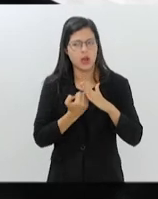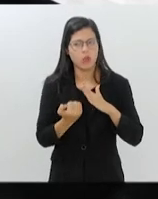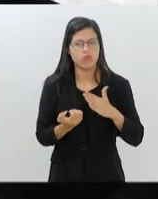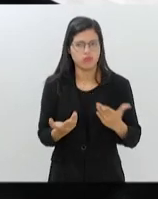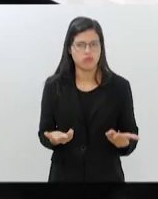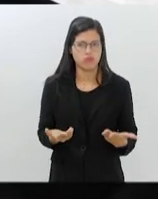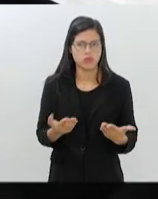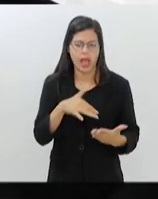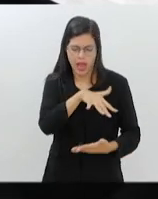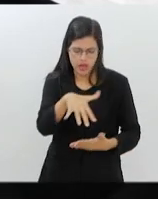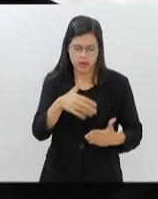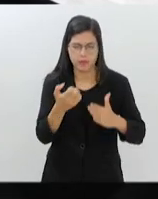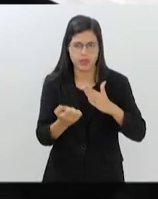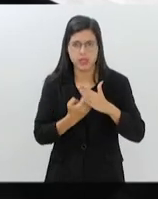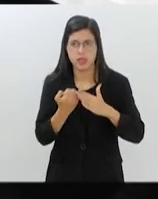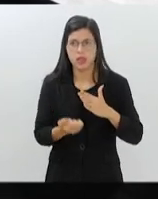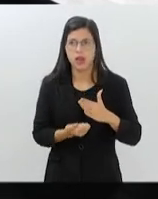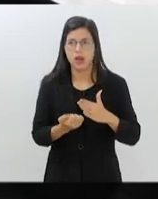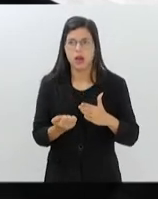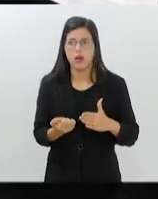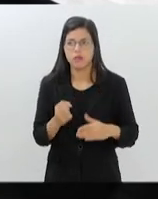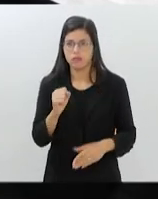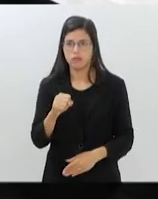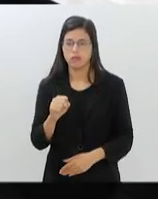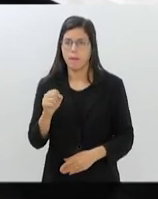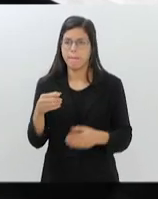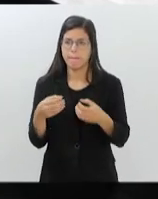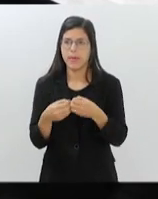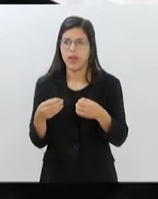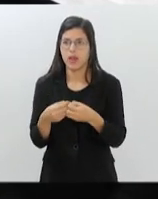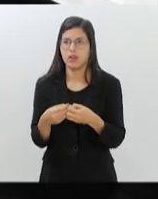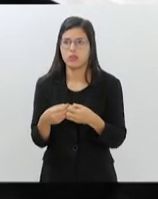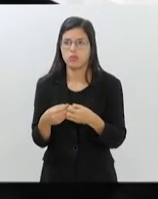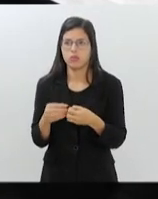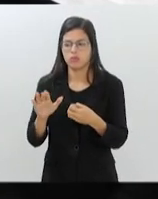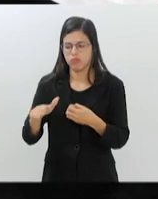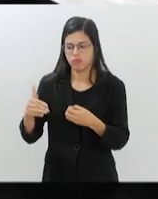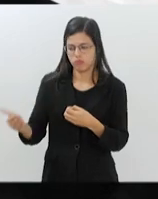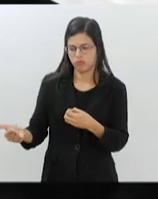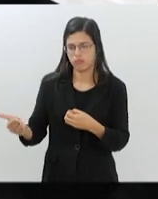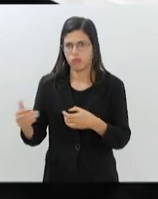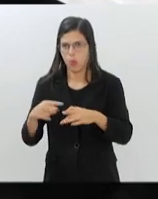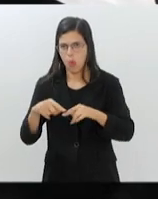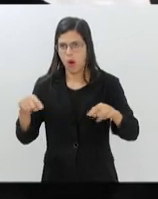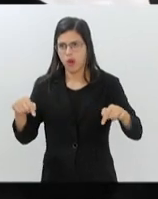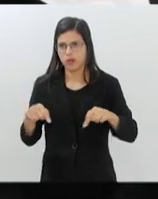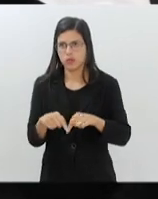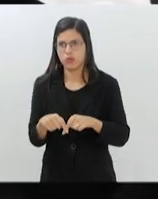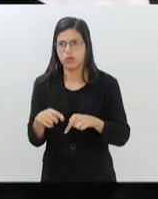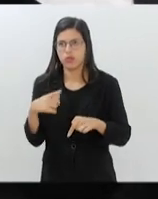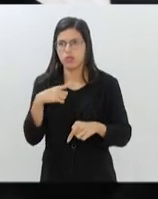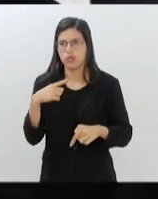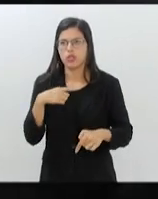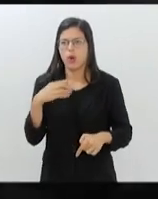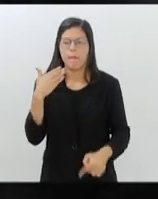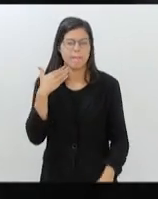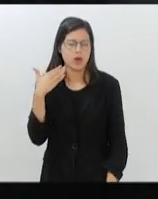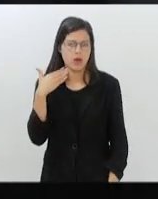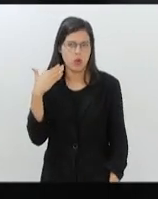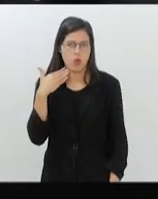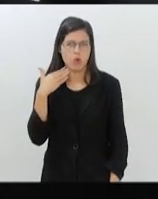ao lado da da suí tinha um banco um banco de investimento banco